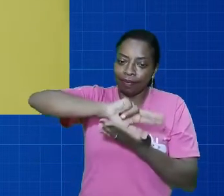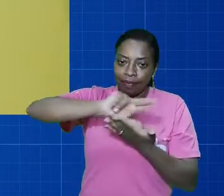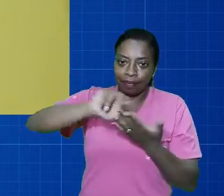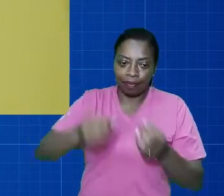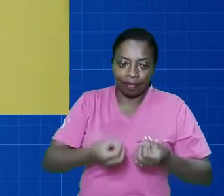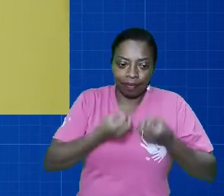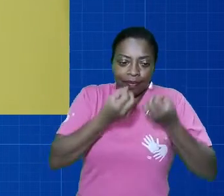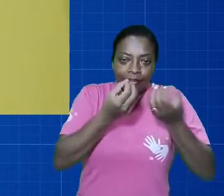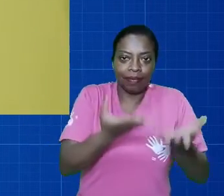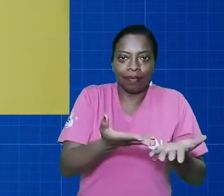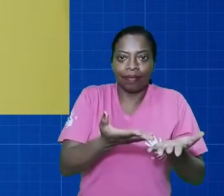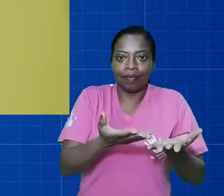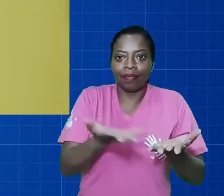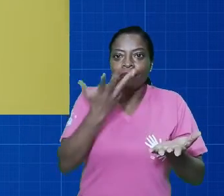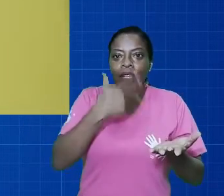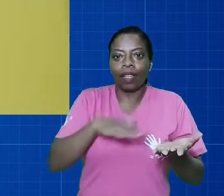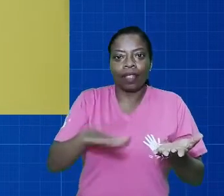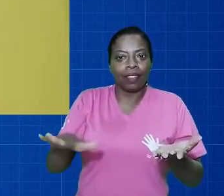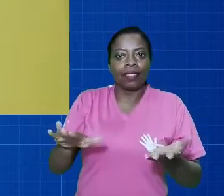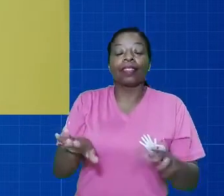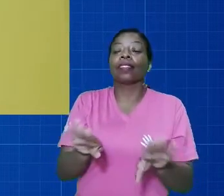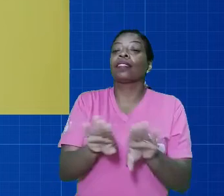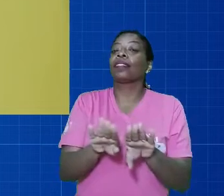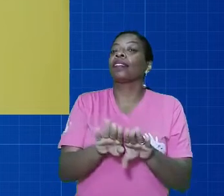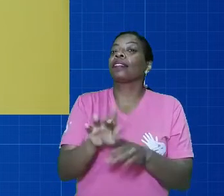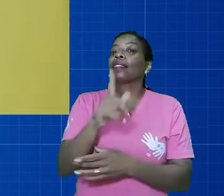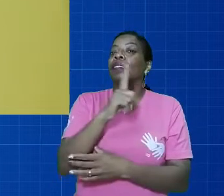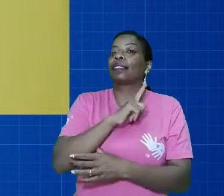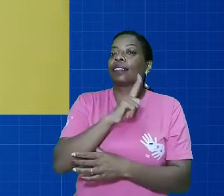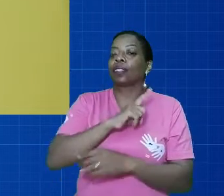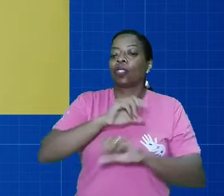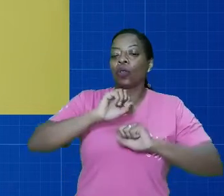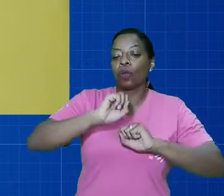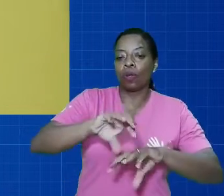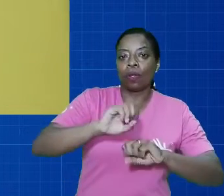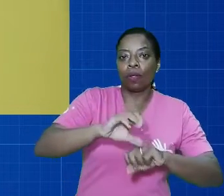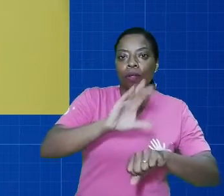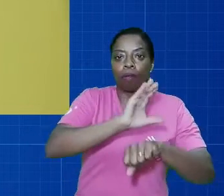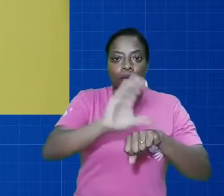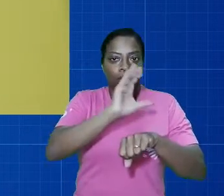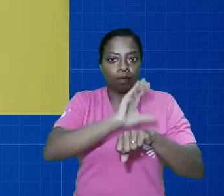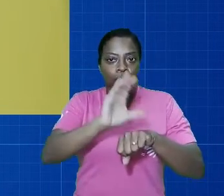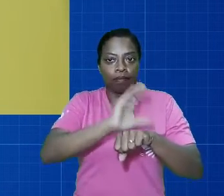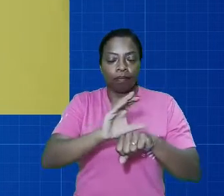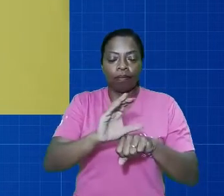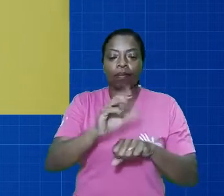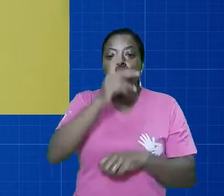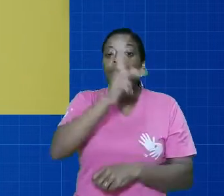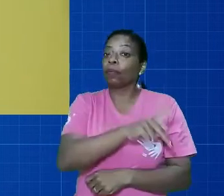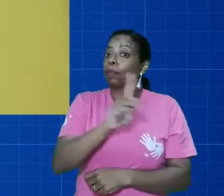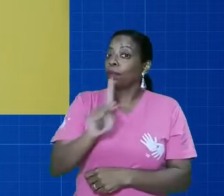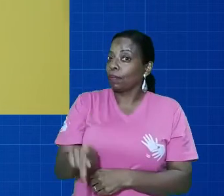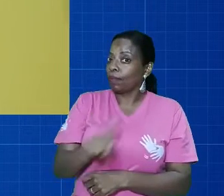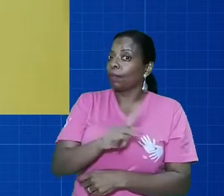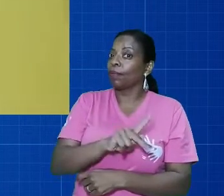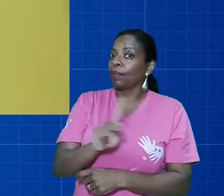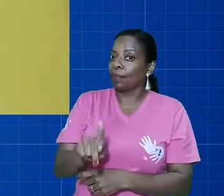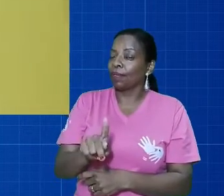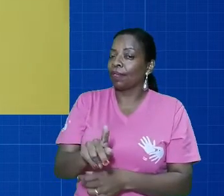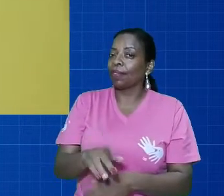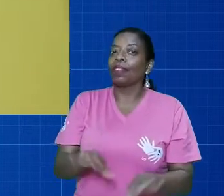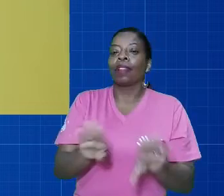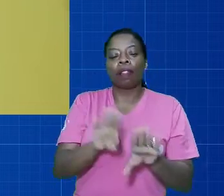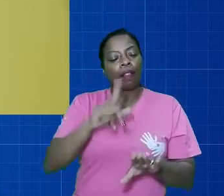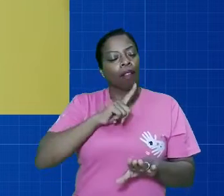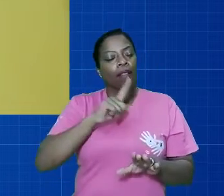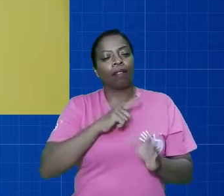gente também tinha os cursos para as RMDs, né? Então, a gente tinha a nossa biblioteca,